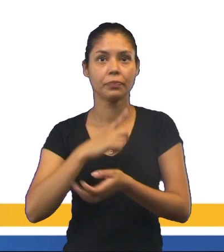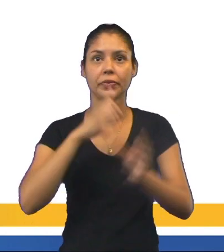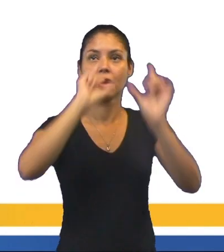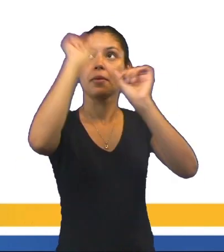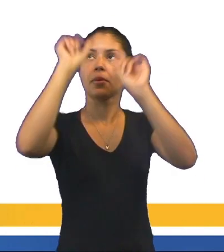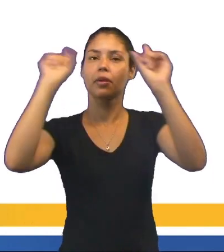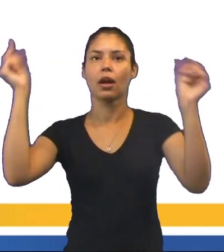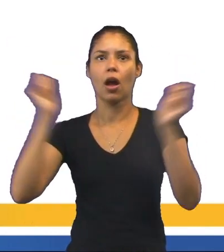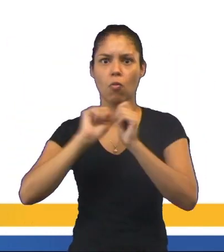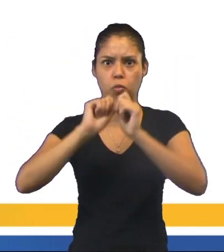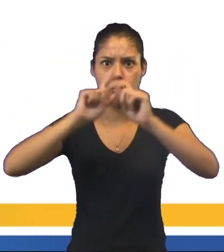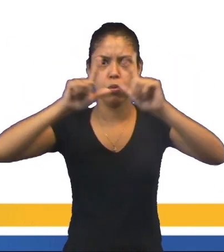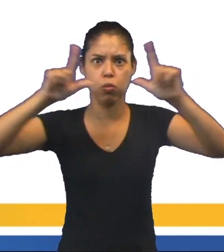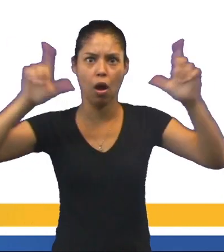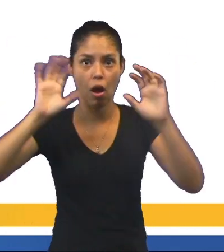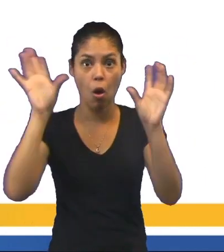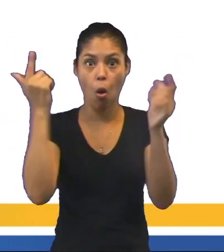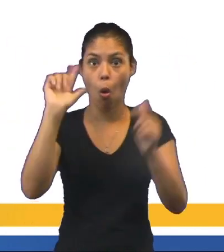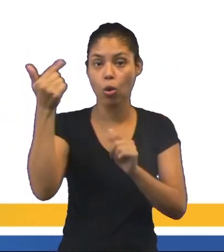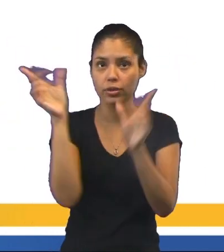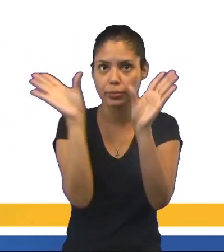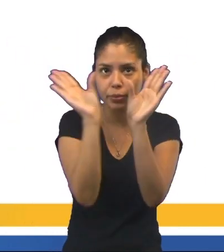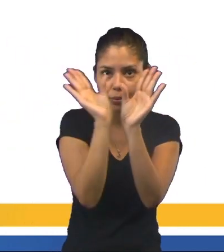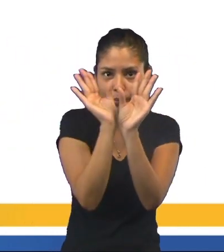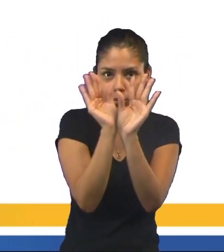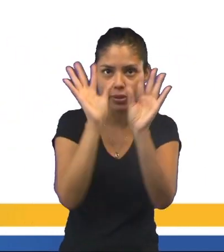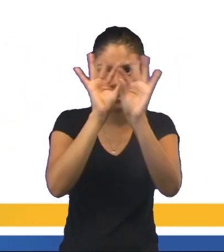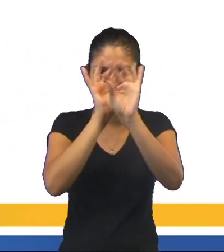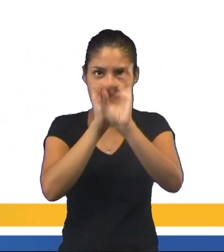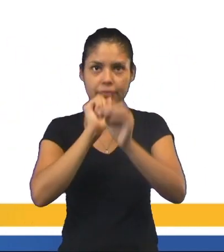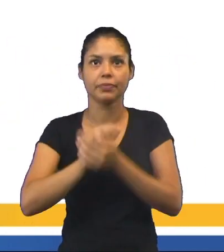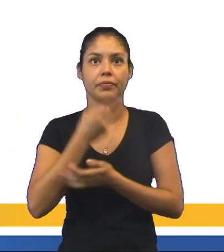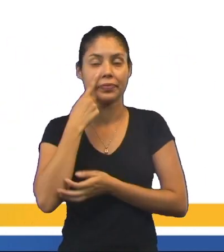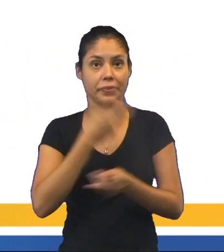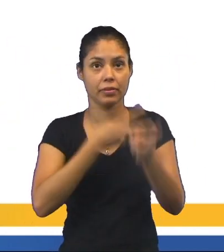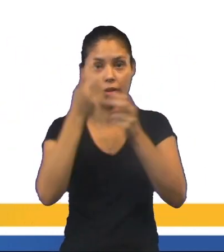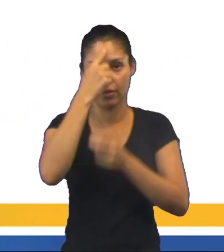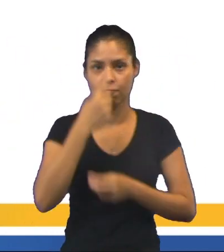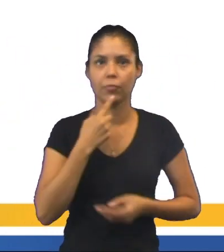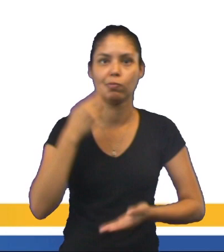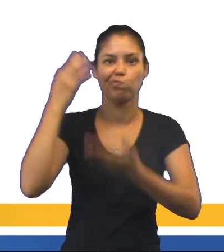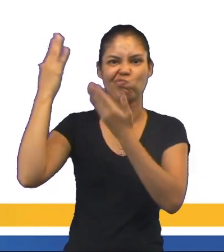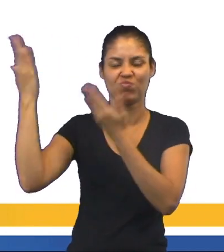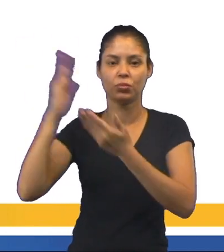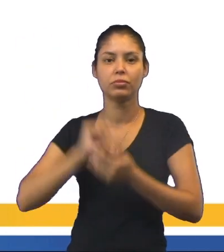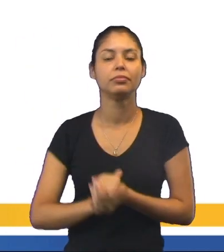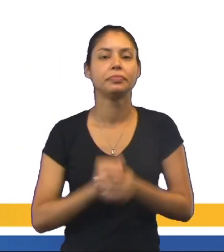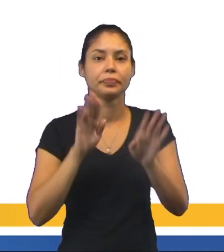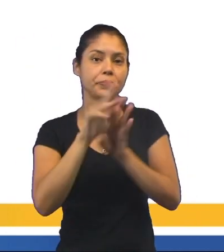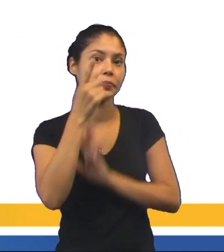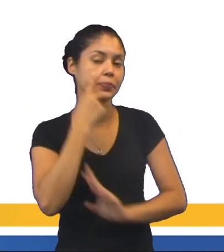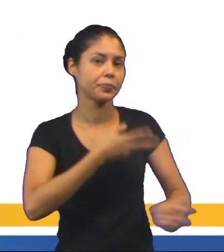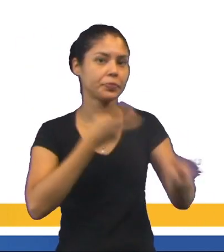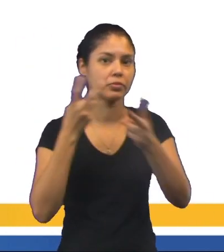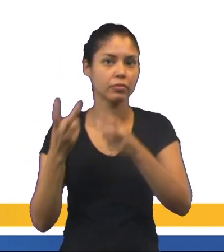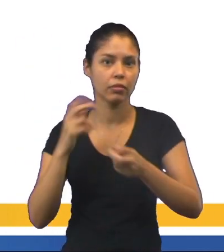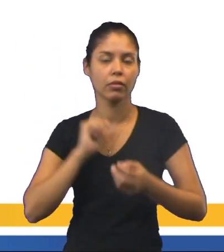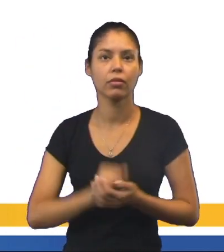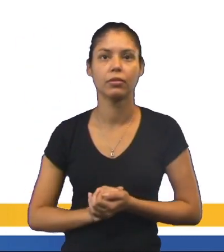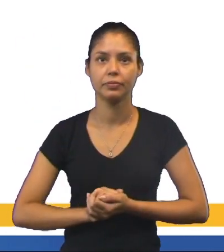estrelas um pouco mais luminosas que outras? Observando essa imagem, observem aí.